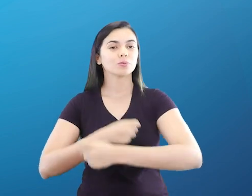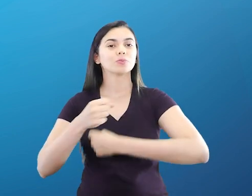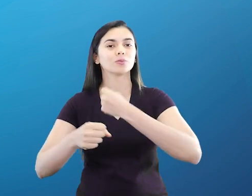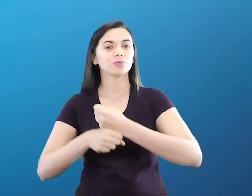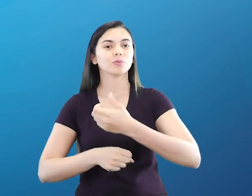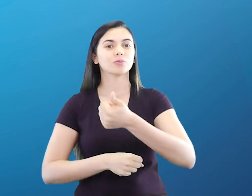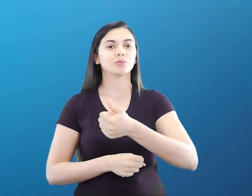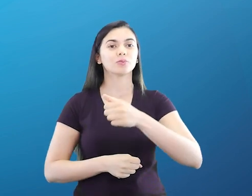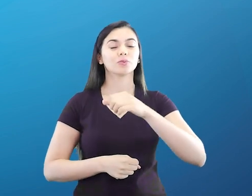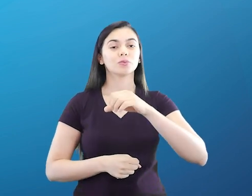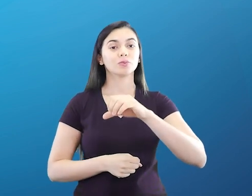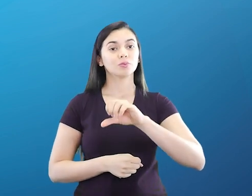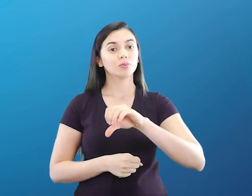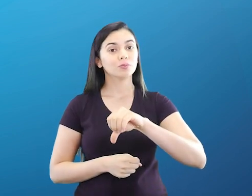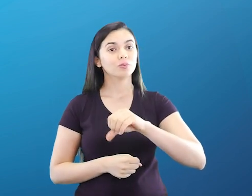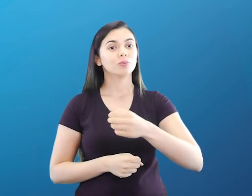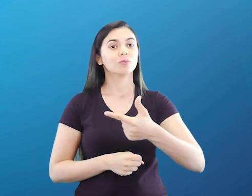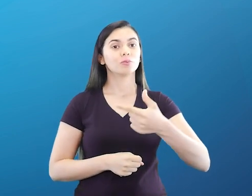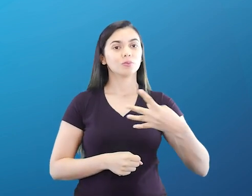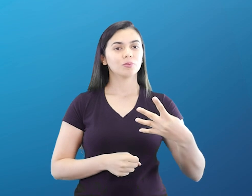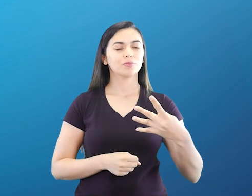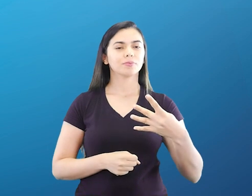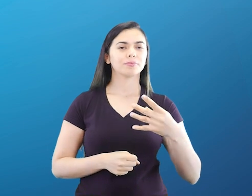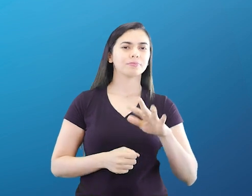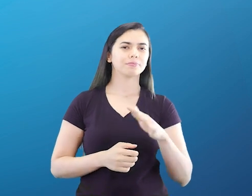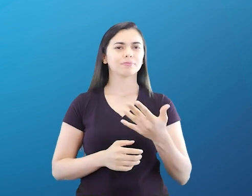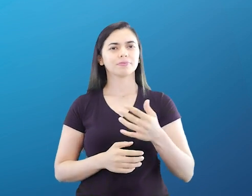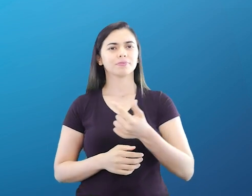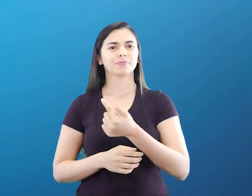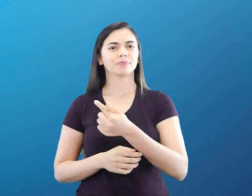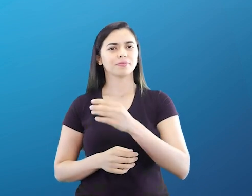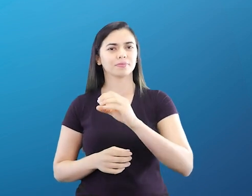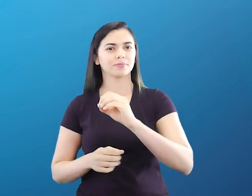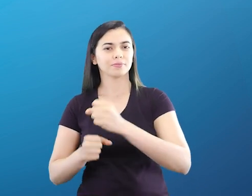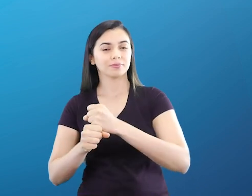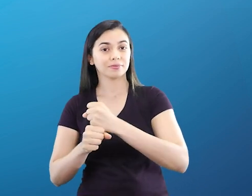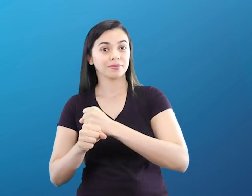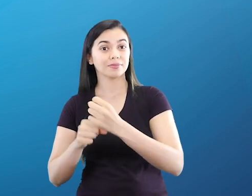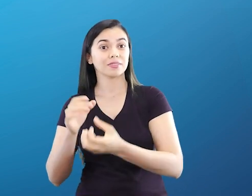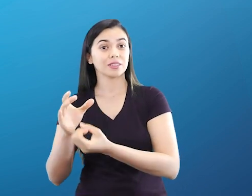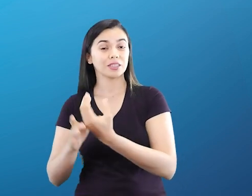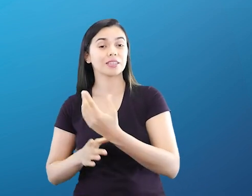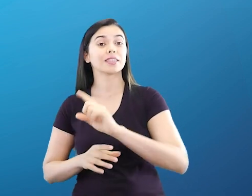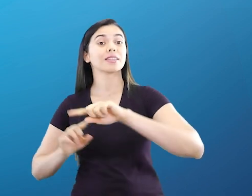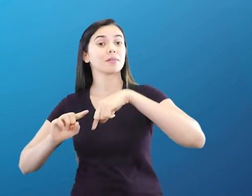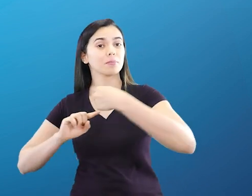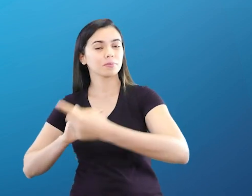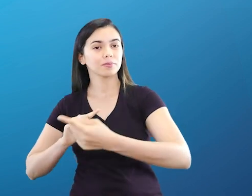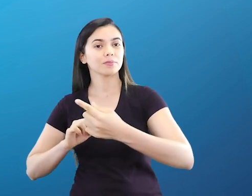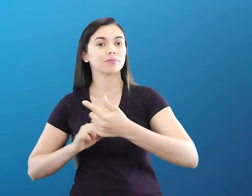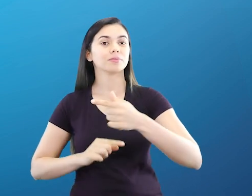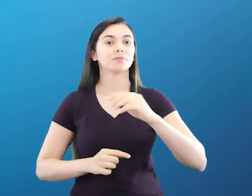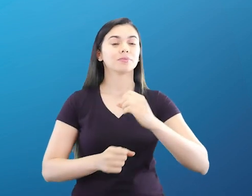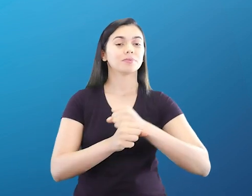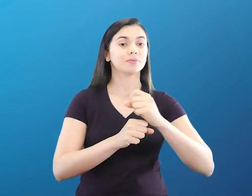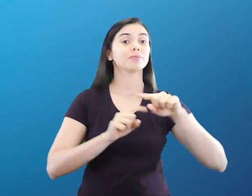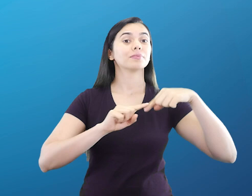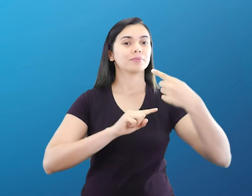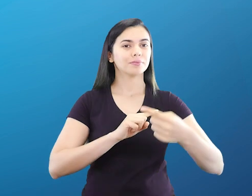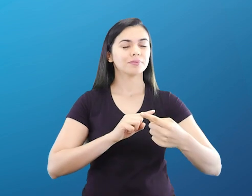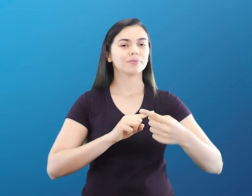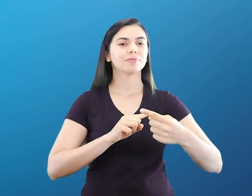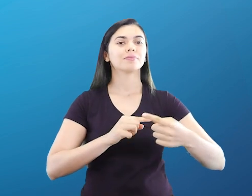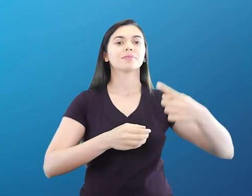em 1924, em torno de 70 anos após a fundação da vila, foi que a